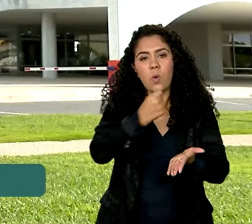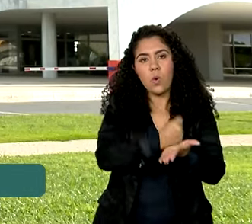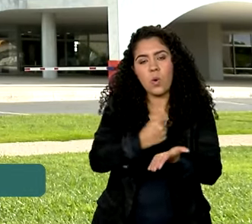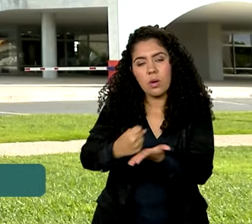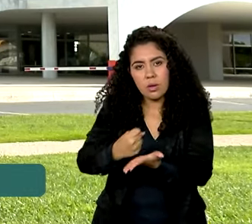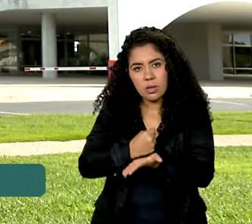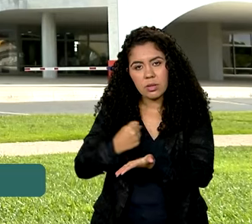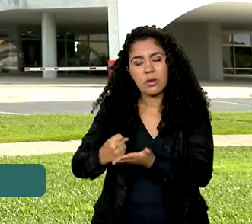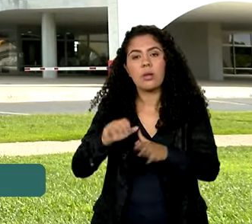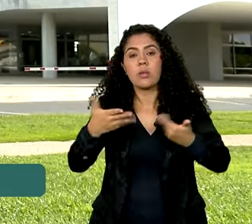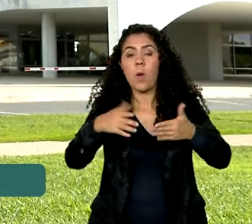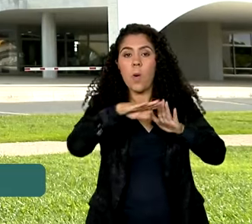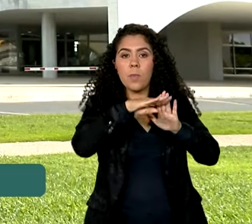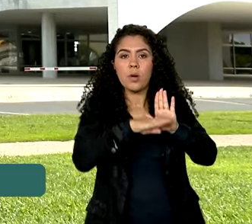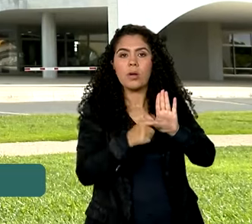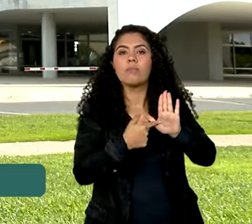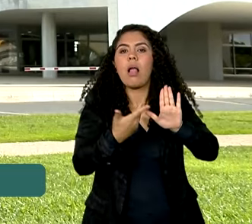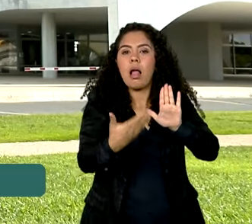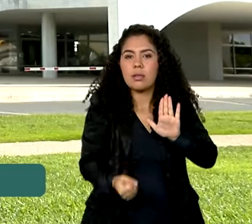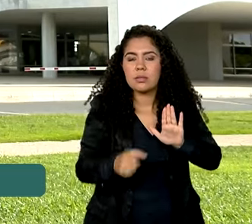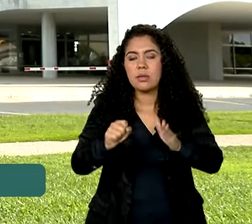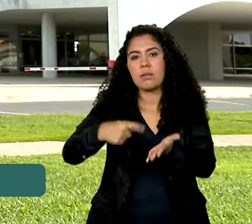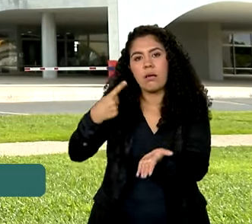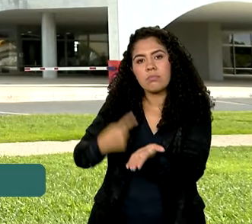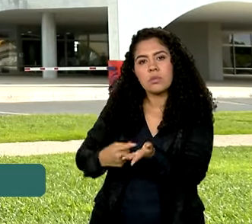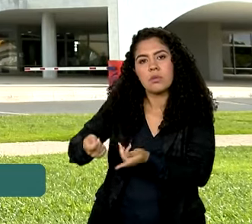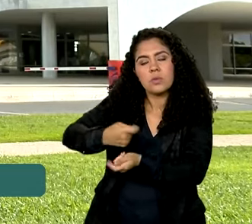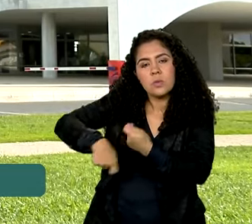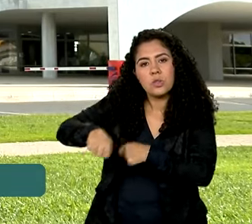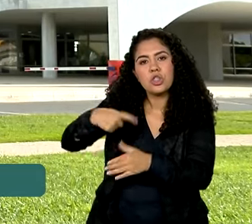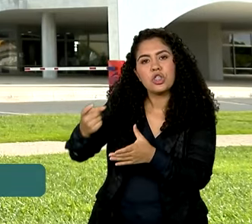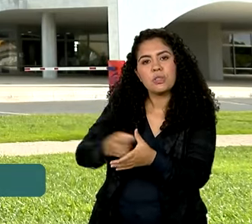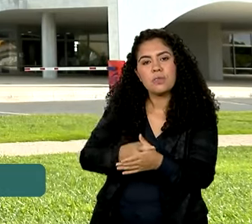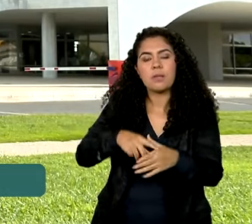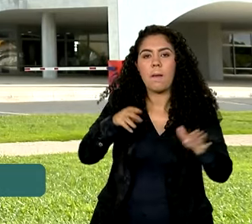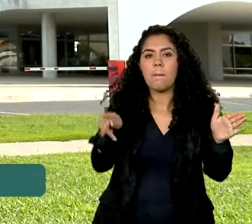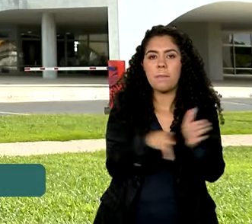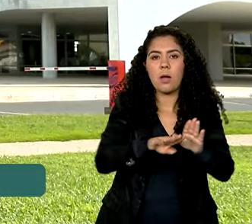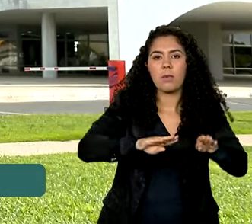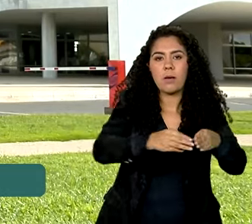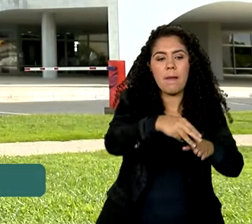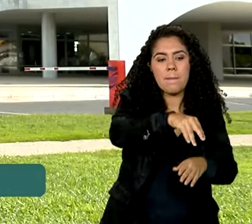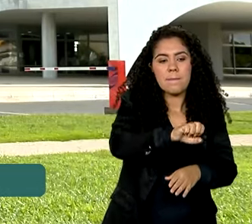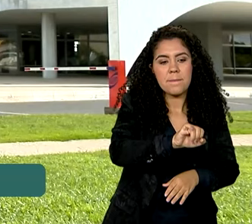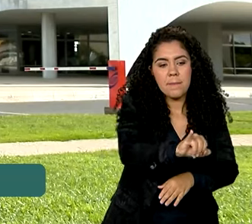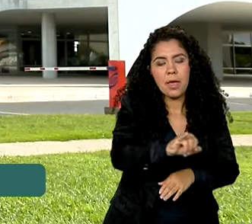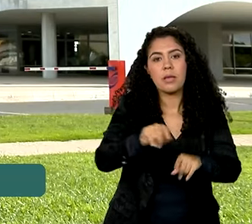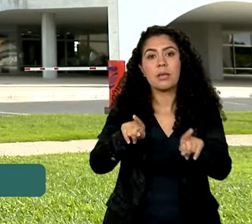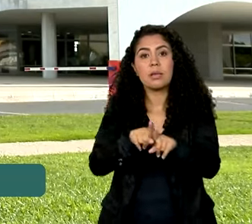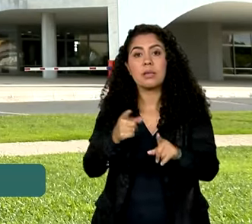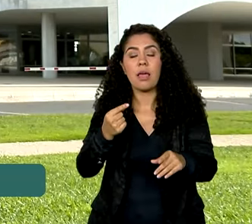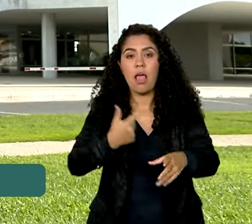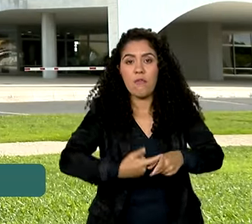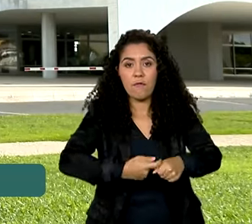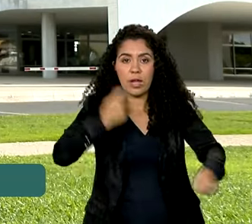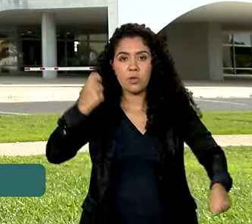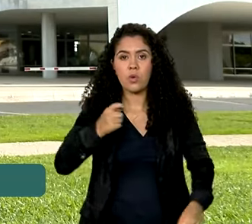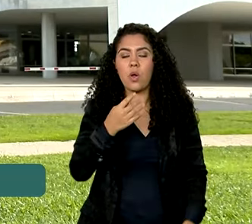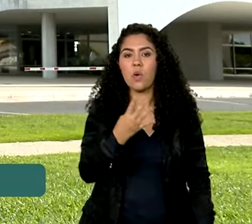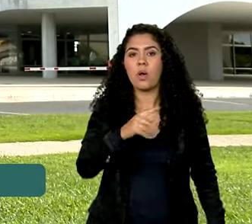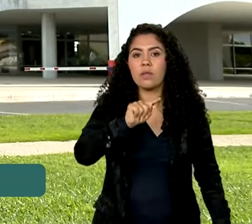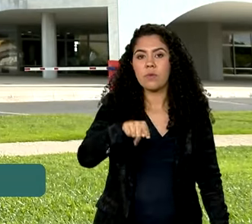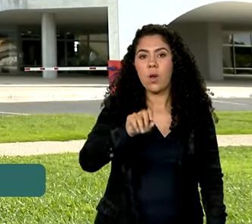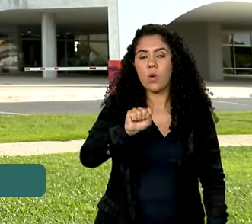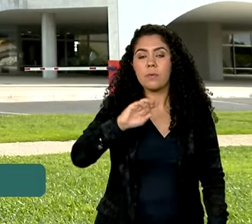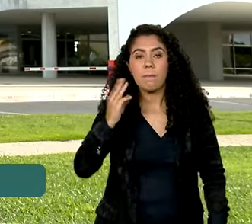programa permite a renegociação de dívidas de MEIs e pequenas empresas que faturam até 4,8 milhões de reais por